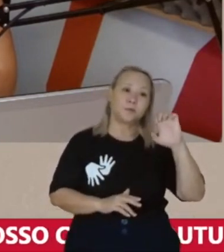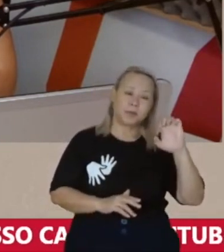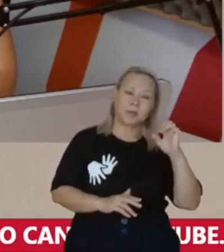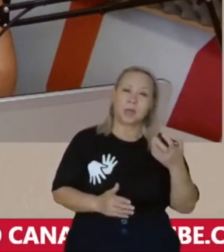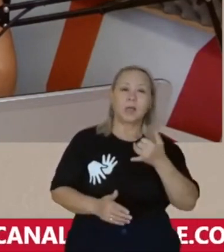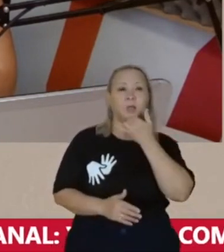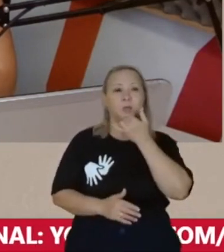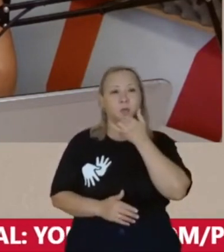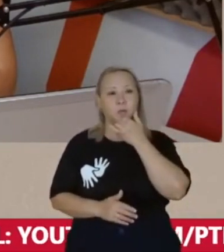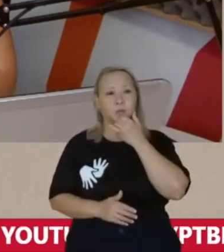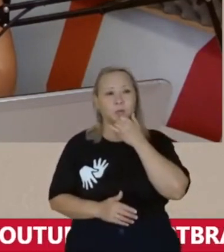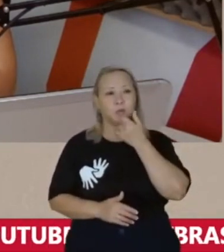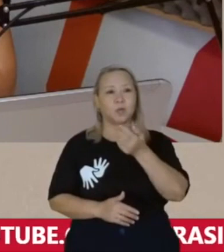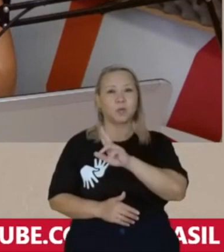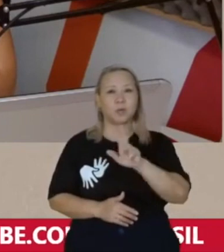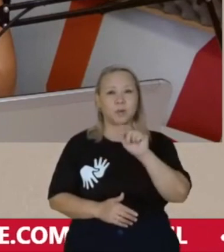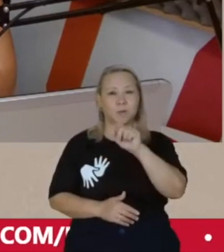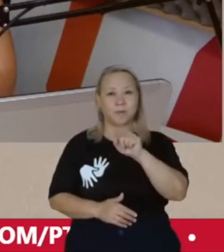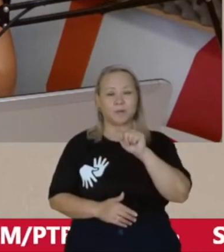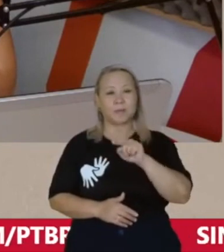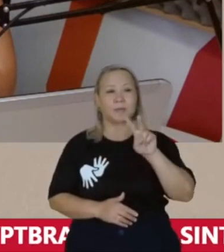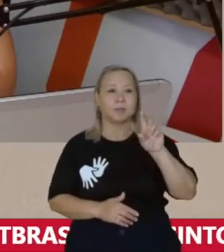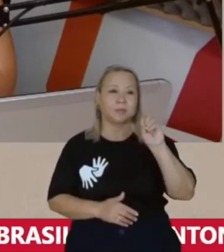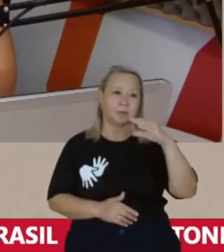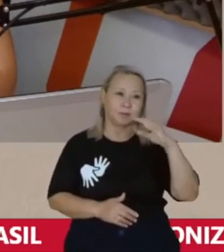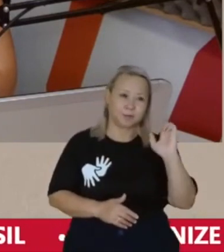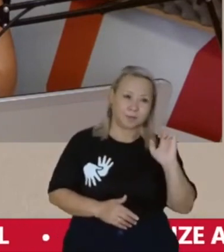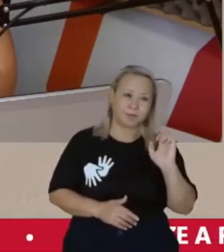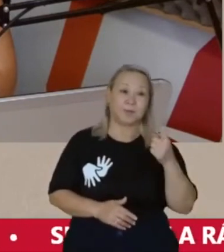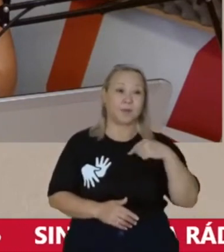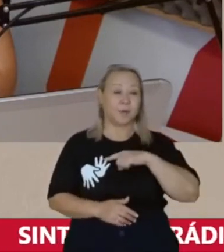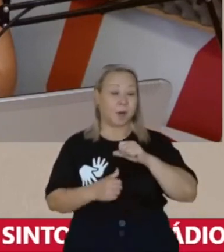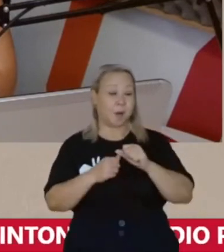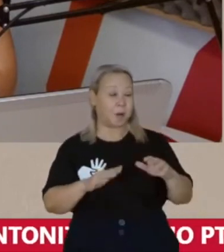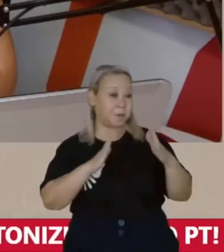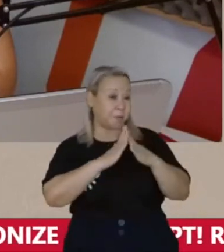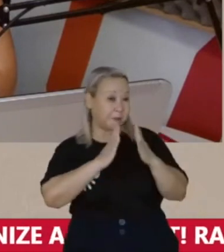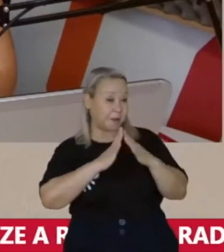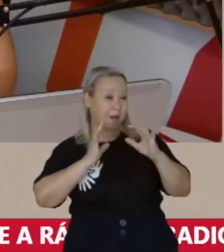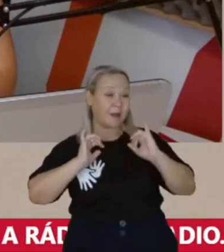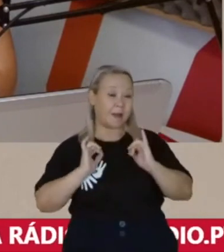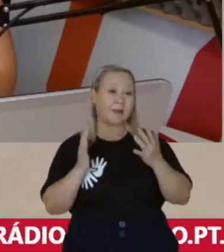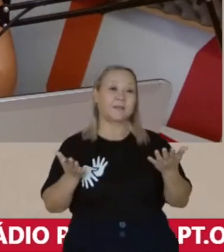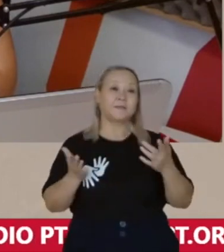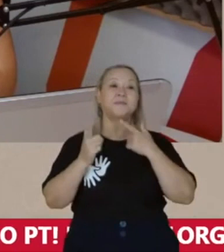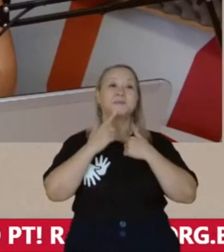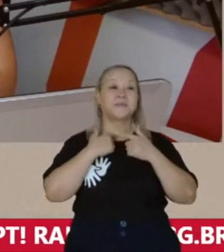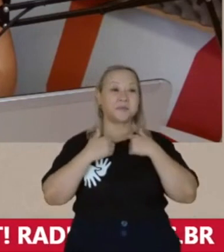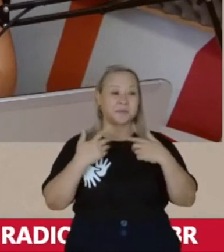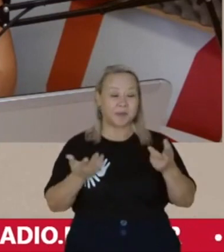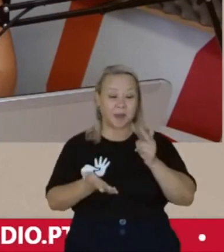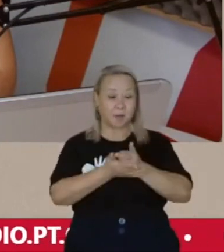de você agora é prefeita, mas enfim, nós estamos em casa, então vamos